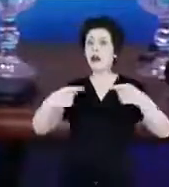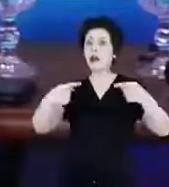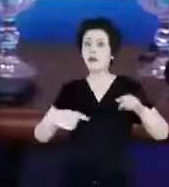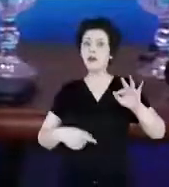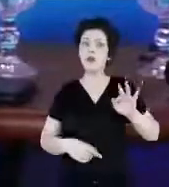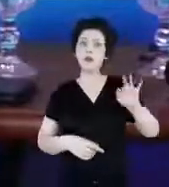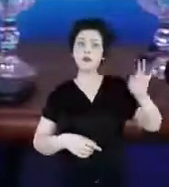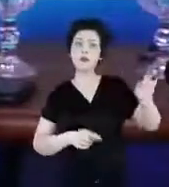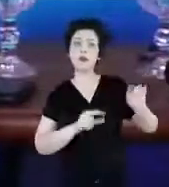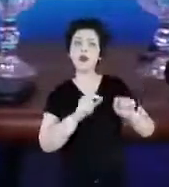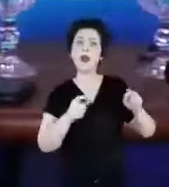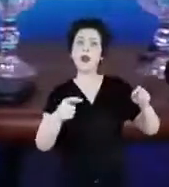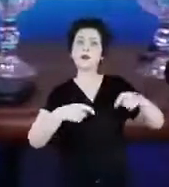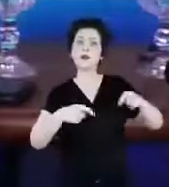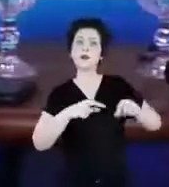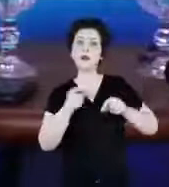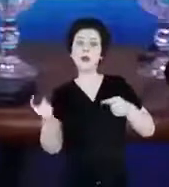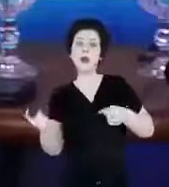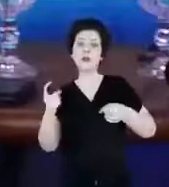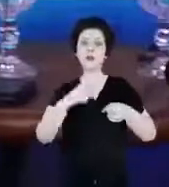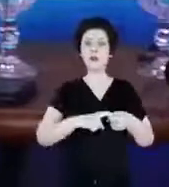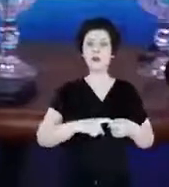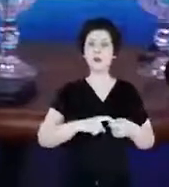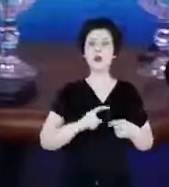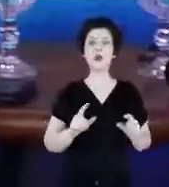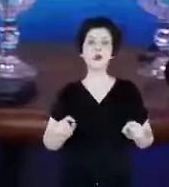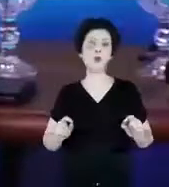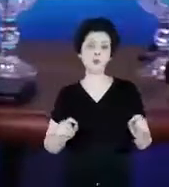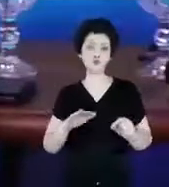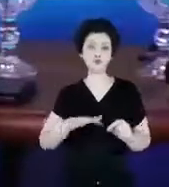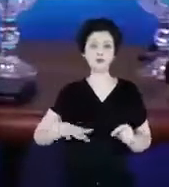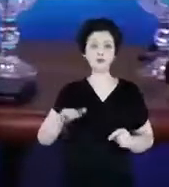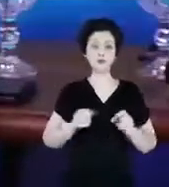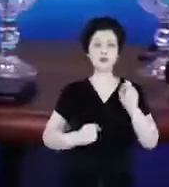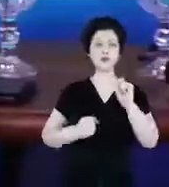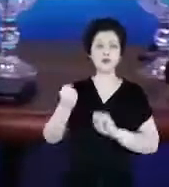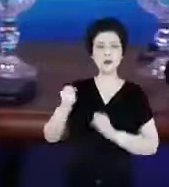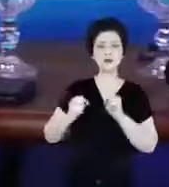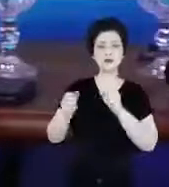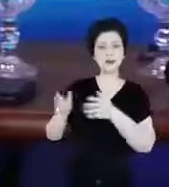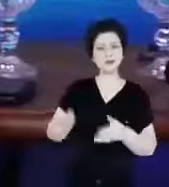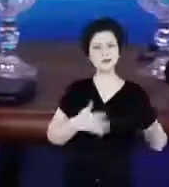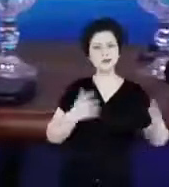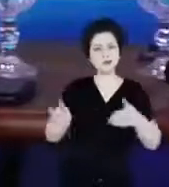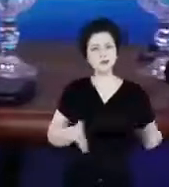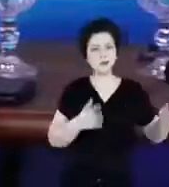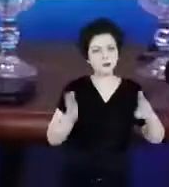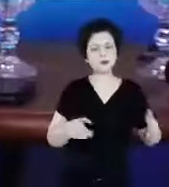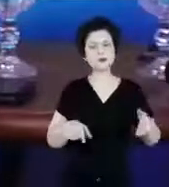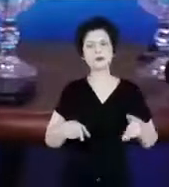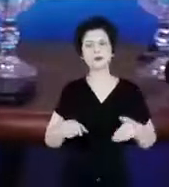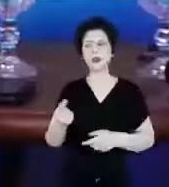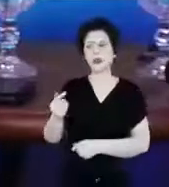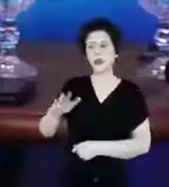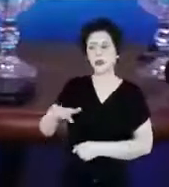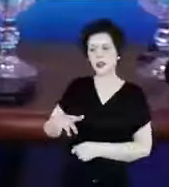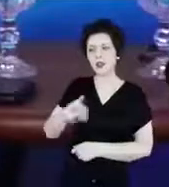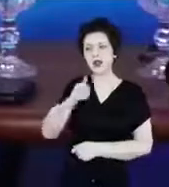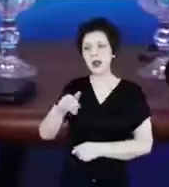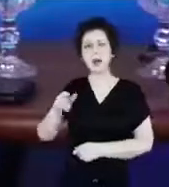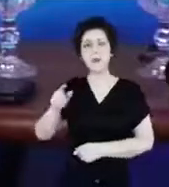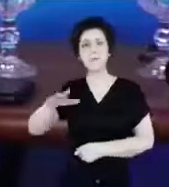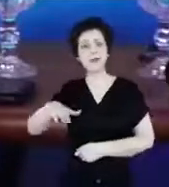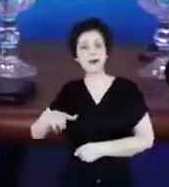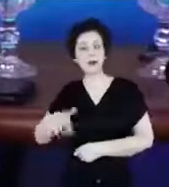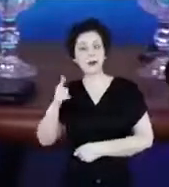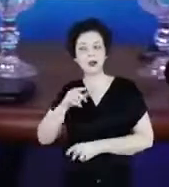uma possível retomada, inclusive, de industrialização, na medida em que, com a oferta de energia barata, esse poderá ser um diferencial